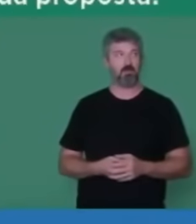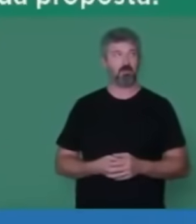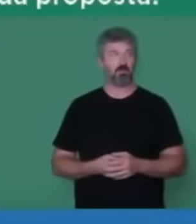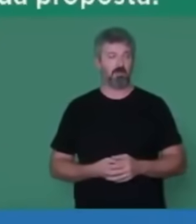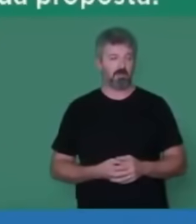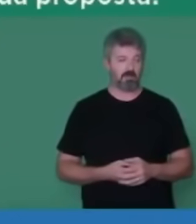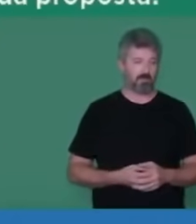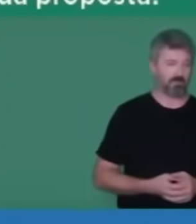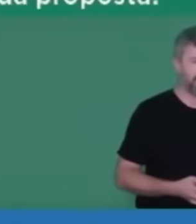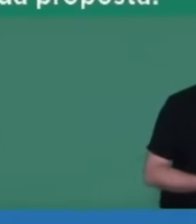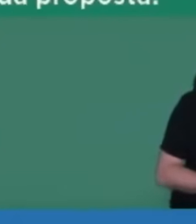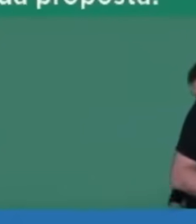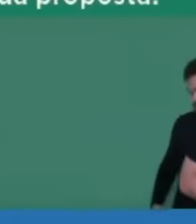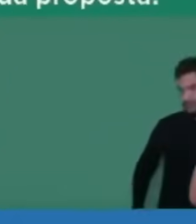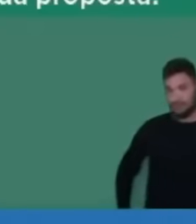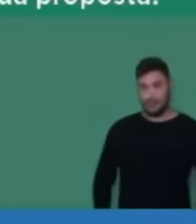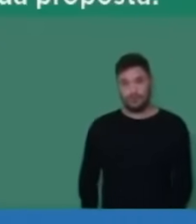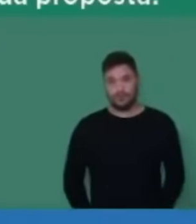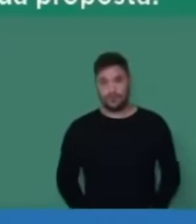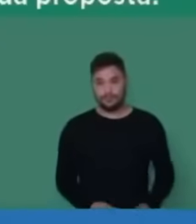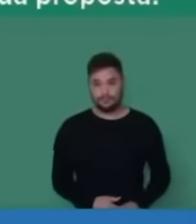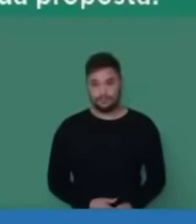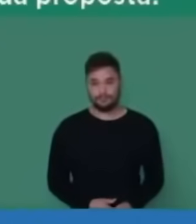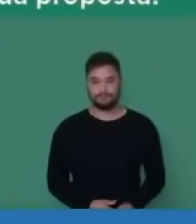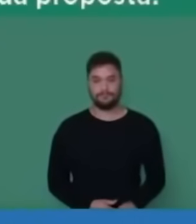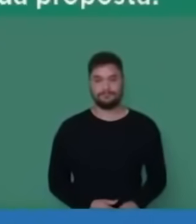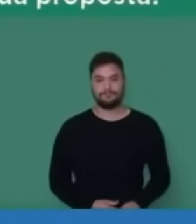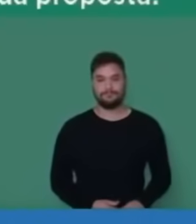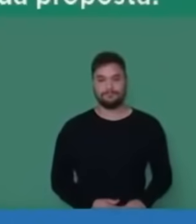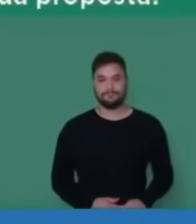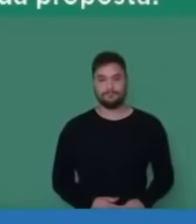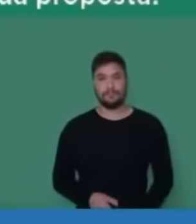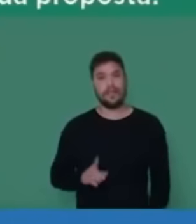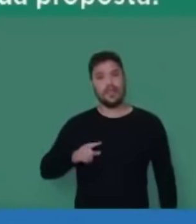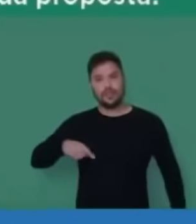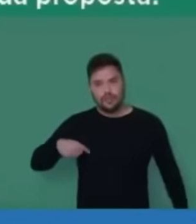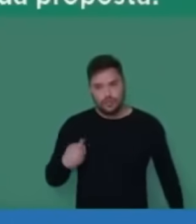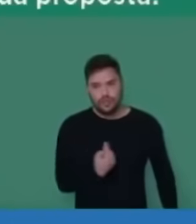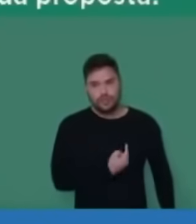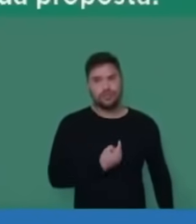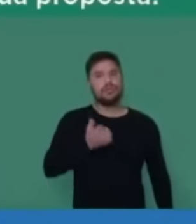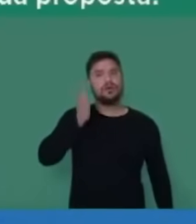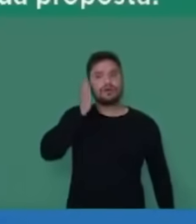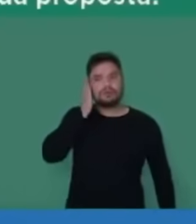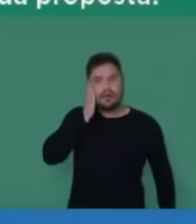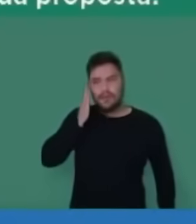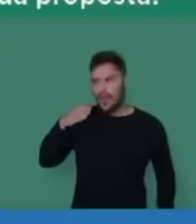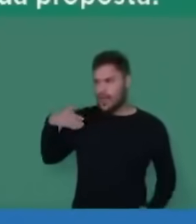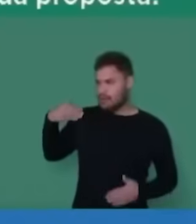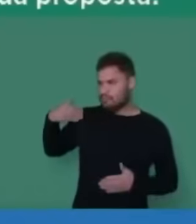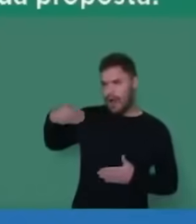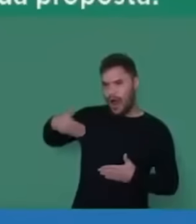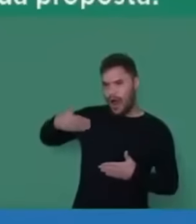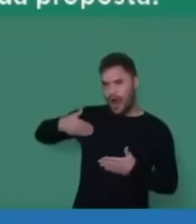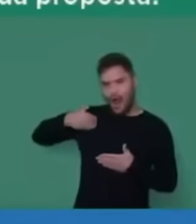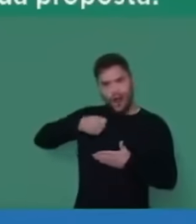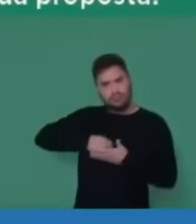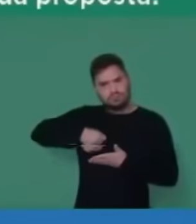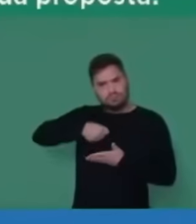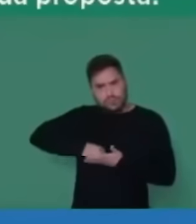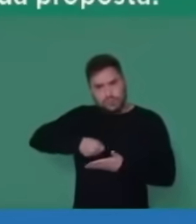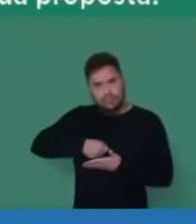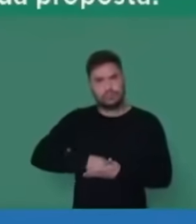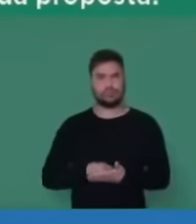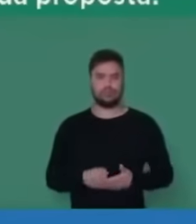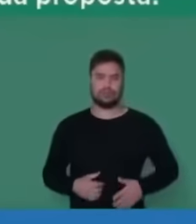não foi brincadeira para que nós estivéssemos aqui. Só nós sabemos a nossa luta, só nós